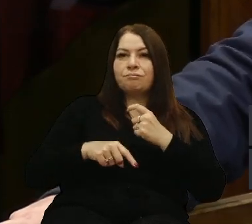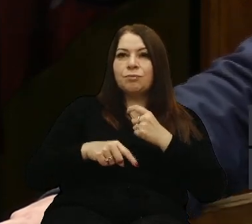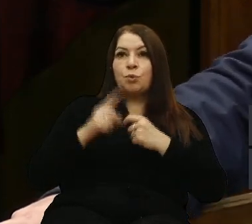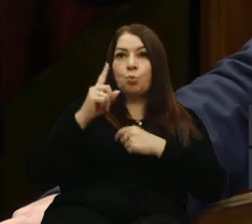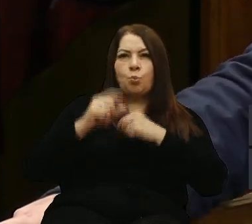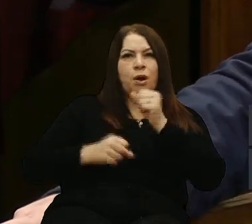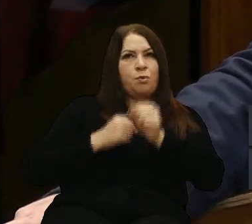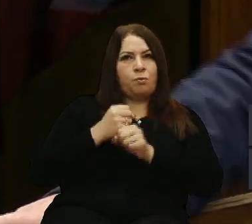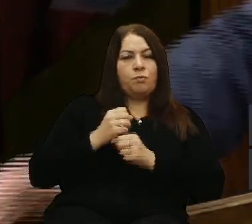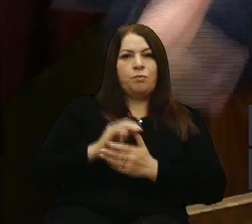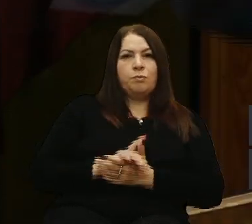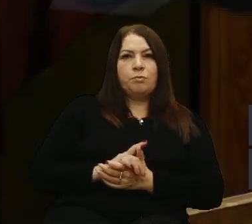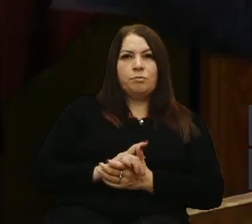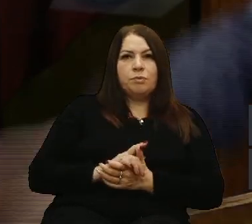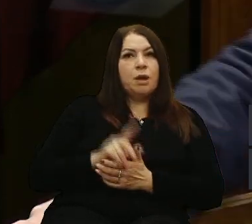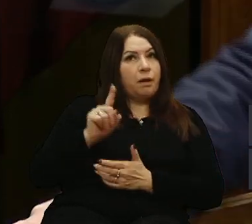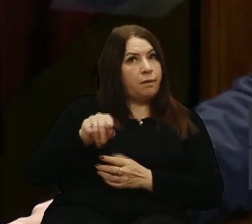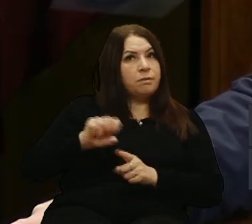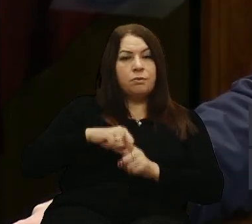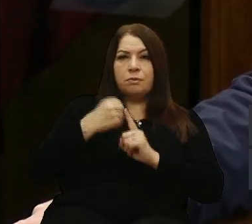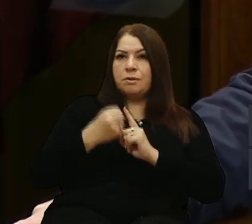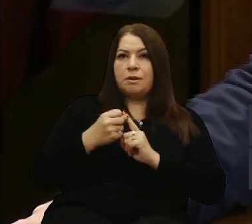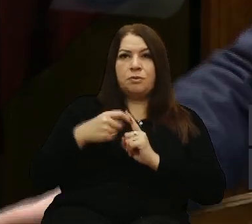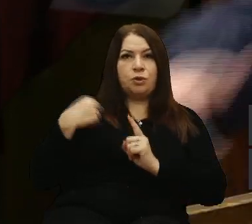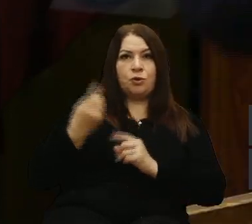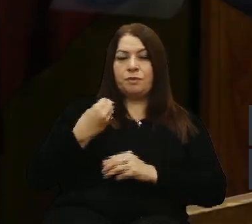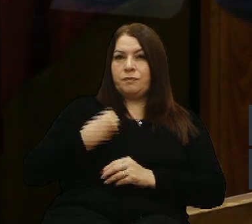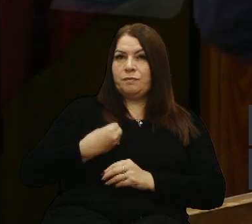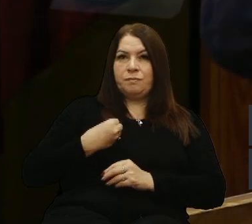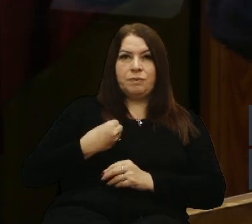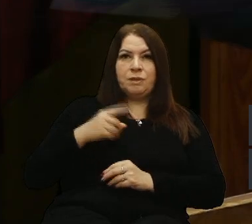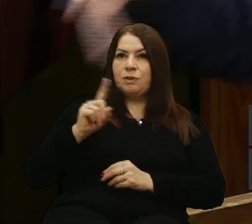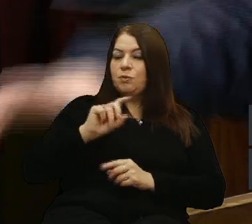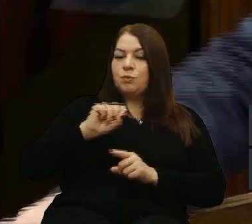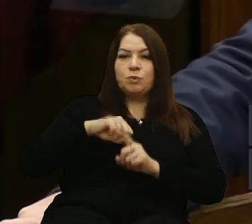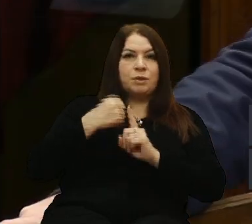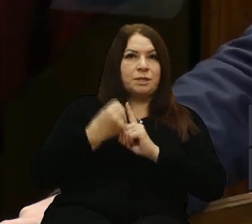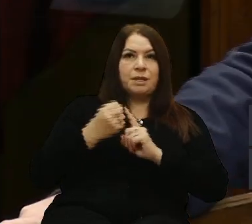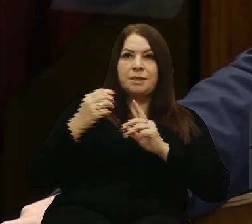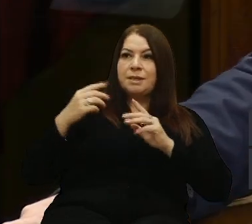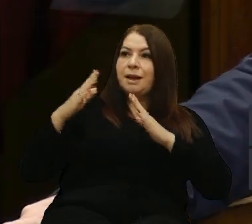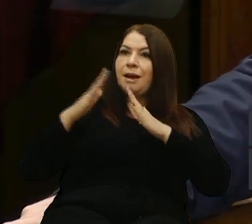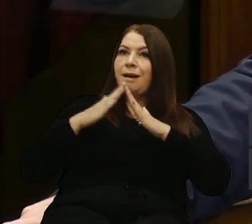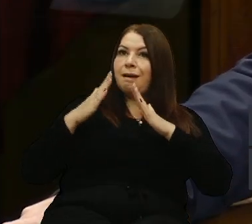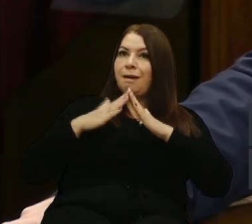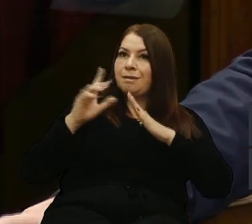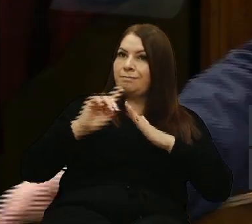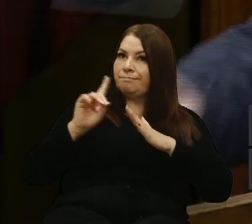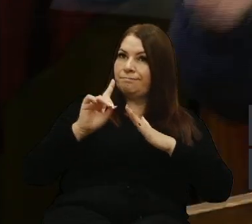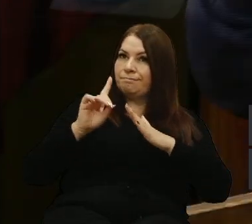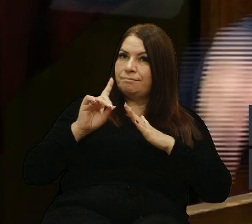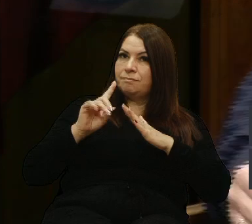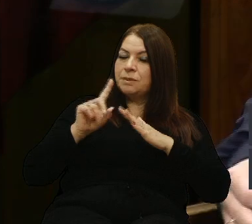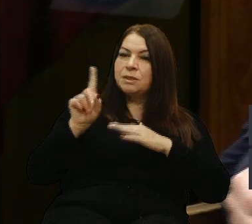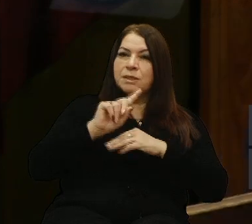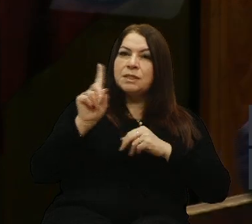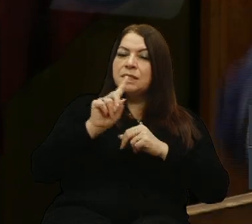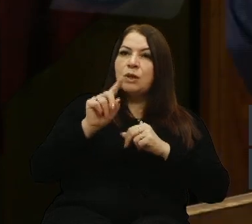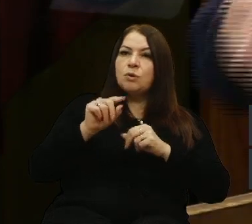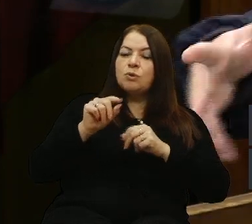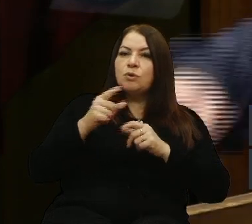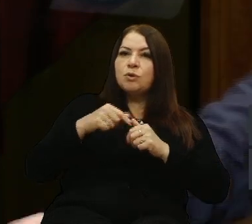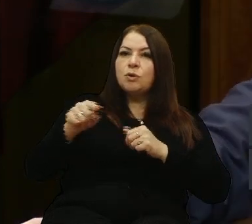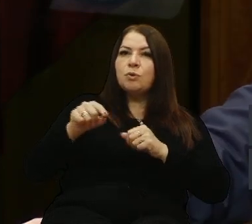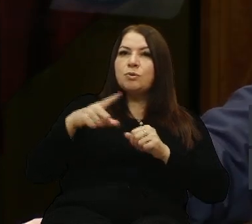ano. Essa é a sociedade que a gente vive. Não a sociedade da nossa casa. E nós não legislamos para a